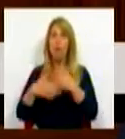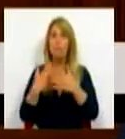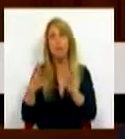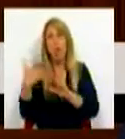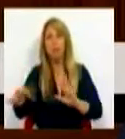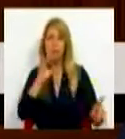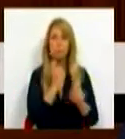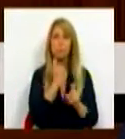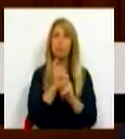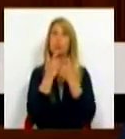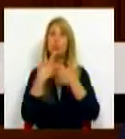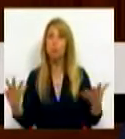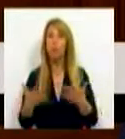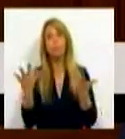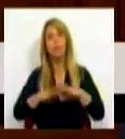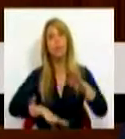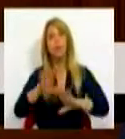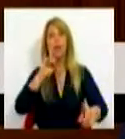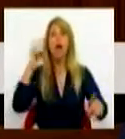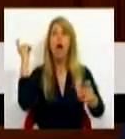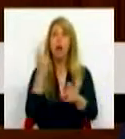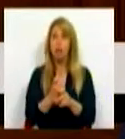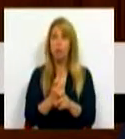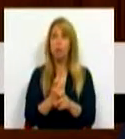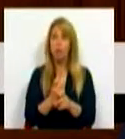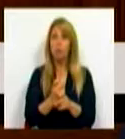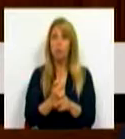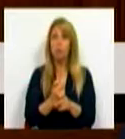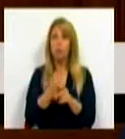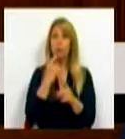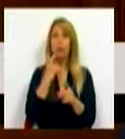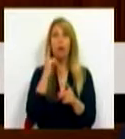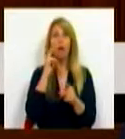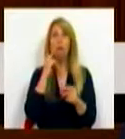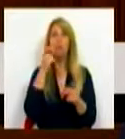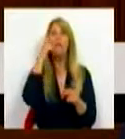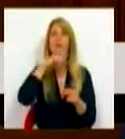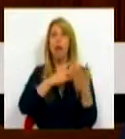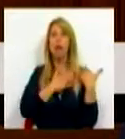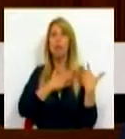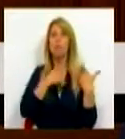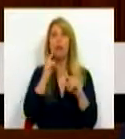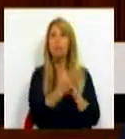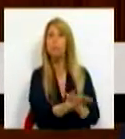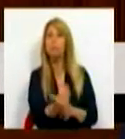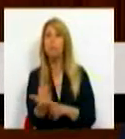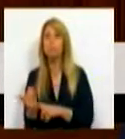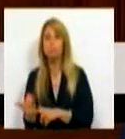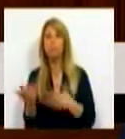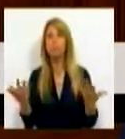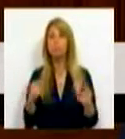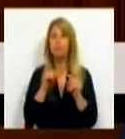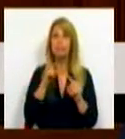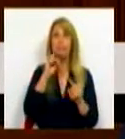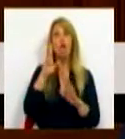Na realização de auditorias e providências interruptivas da prescrição de responsabilidades. Na sequência dessas regularizações